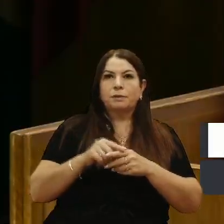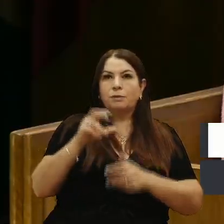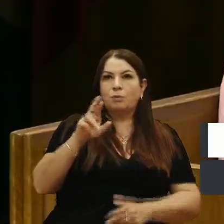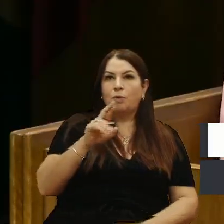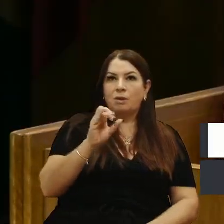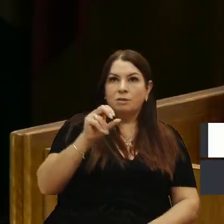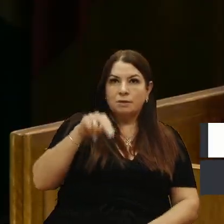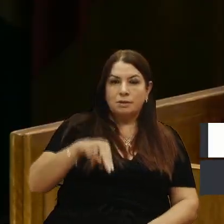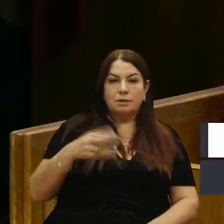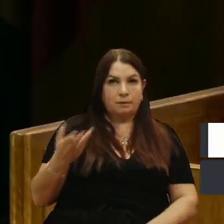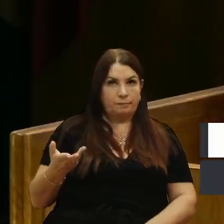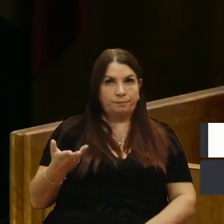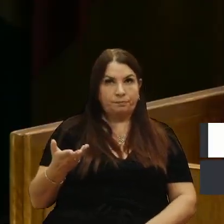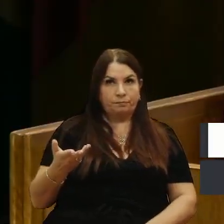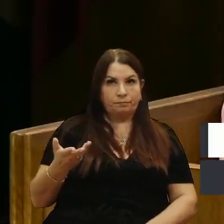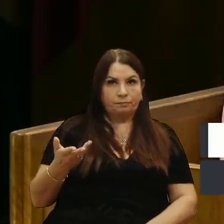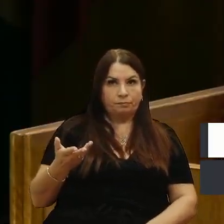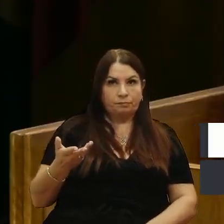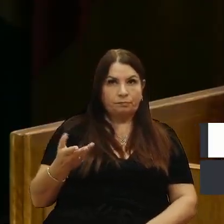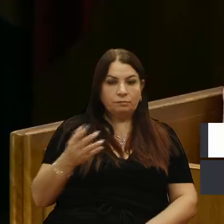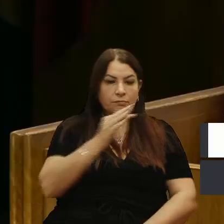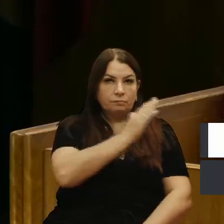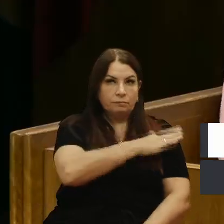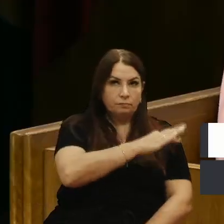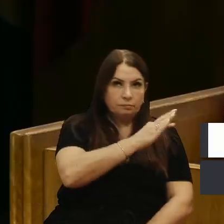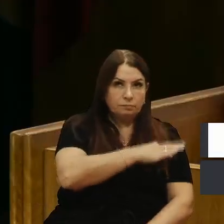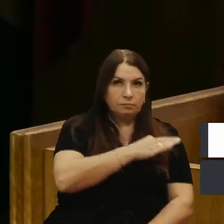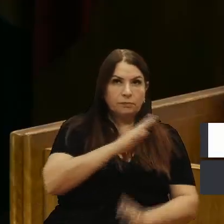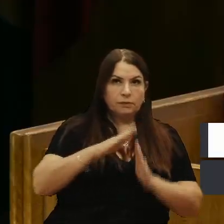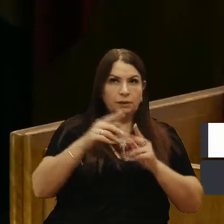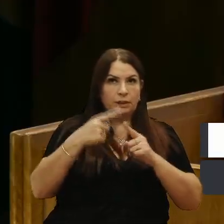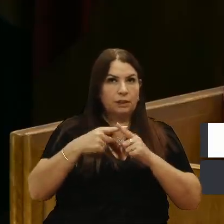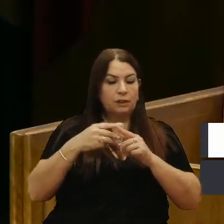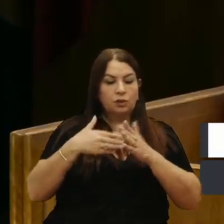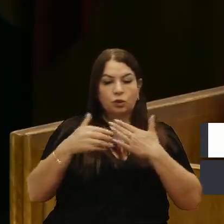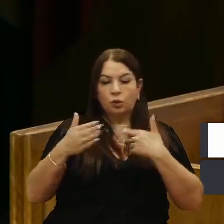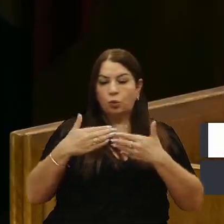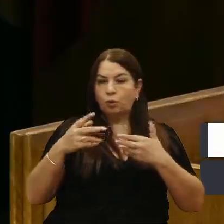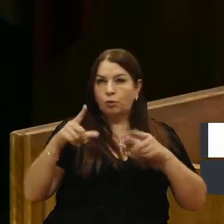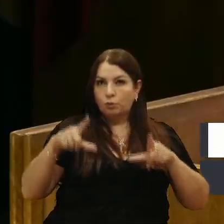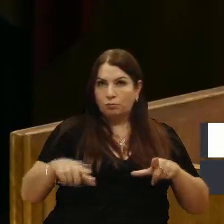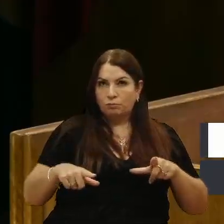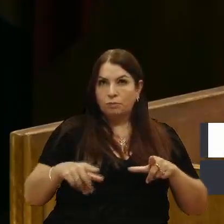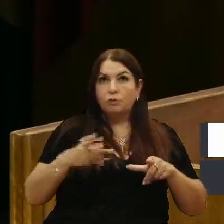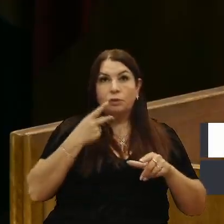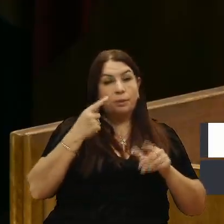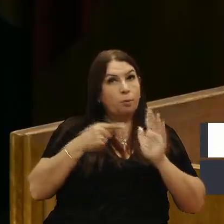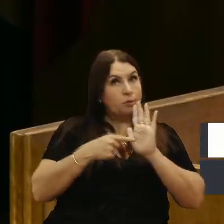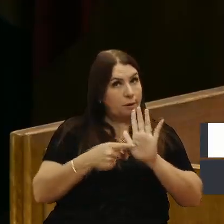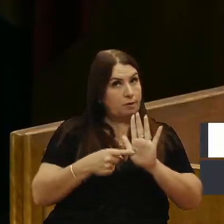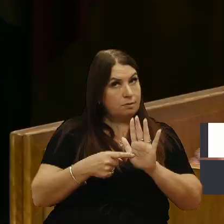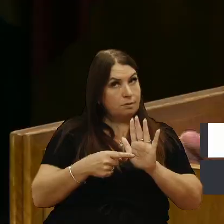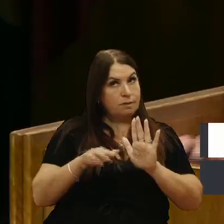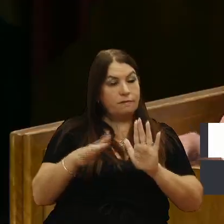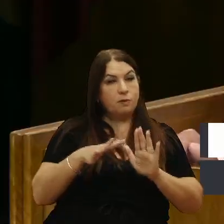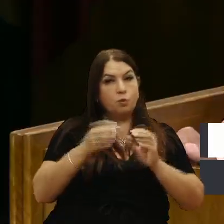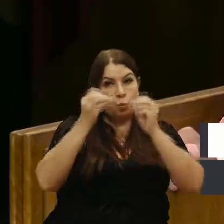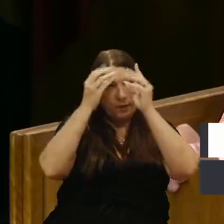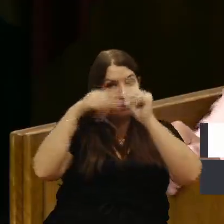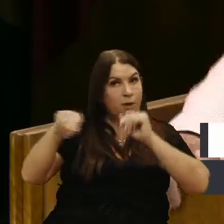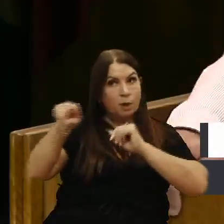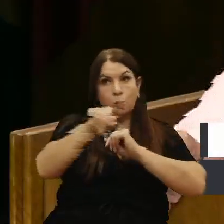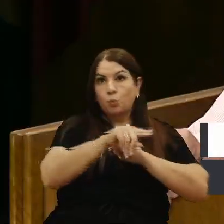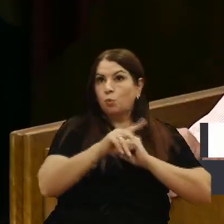Crisan, e na farmácia, na igreja, em qualquer lugar. Então, eu só quis trazer isso, talvez não fosse de conhecimento dos